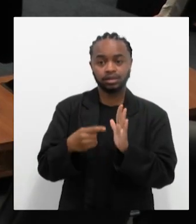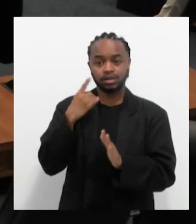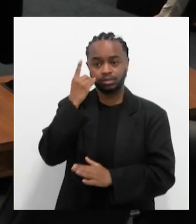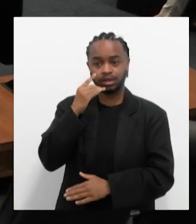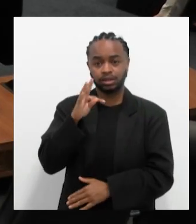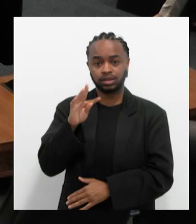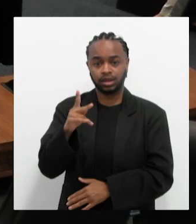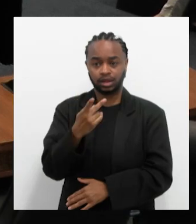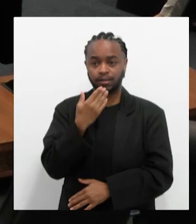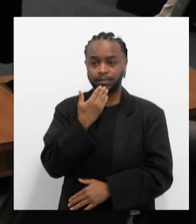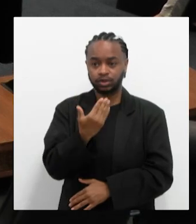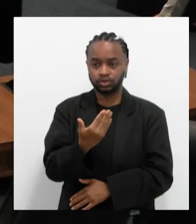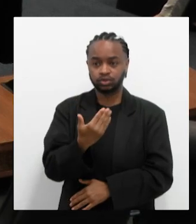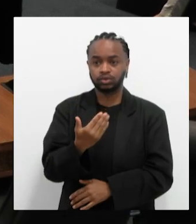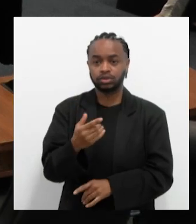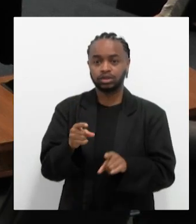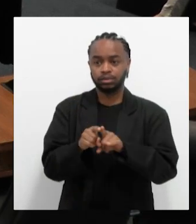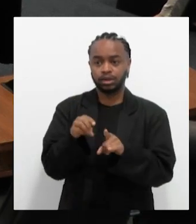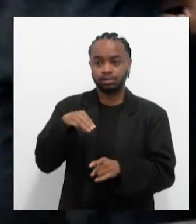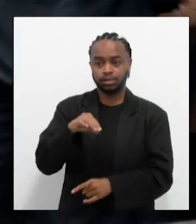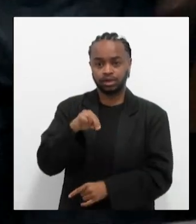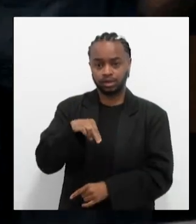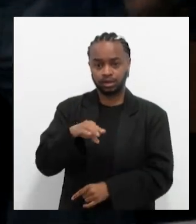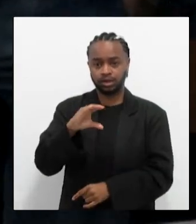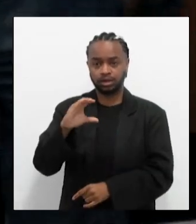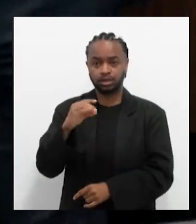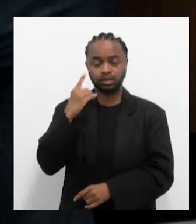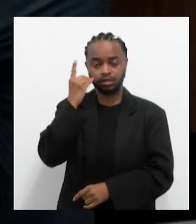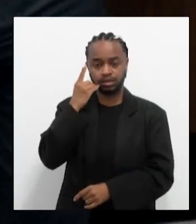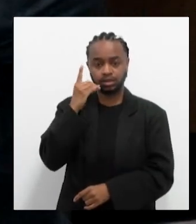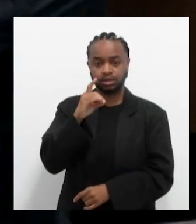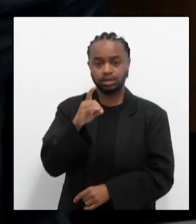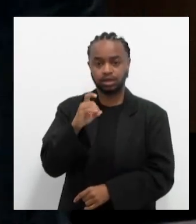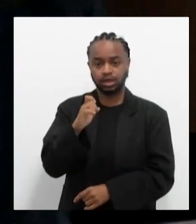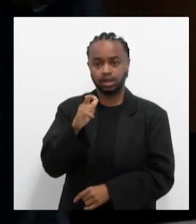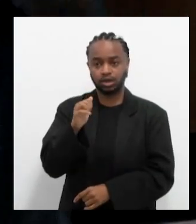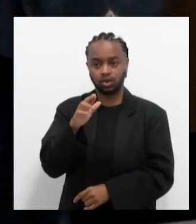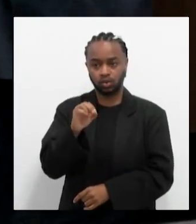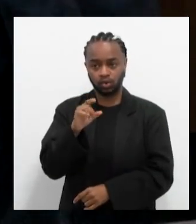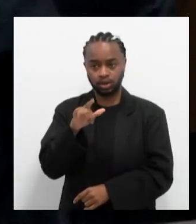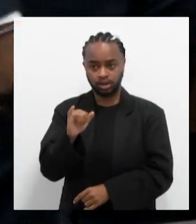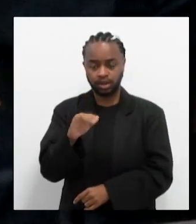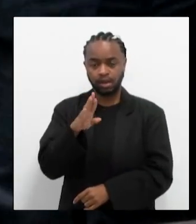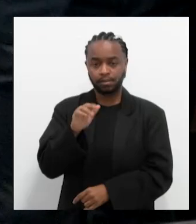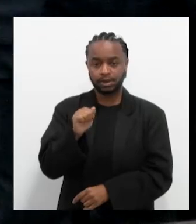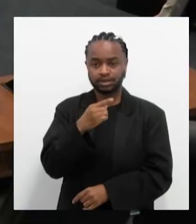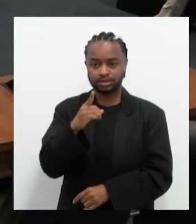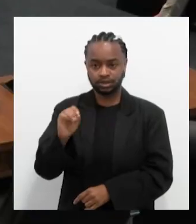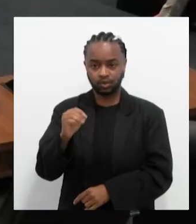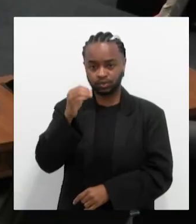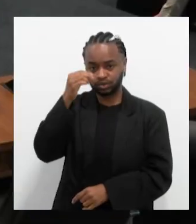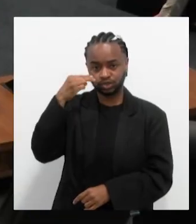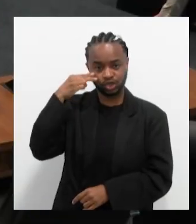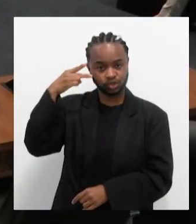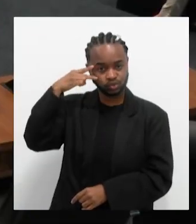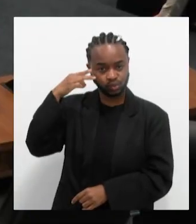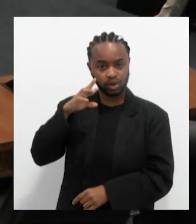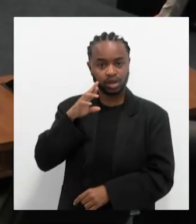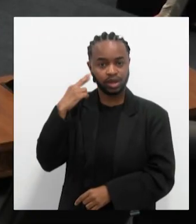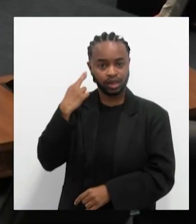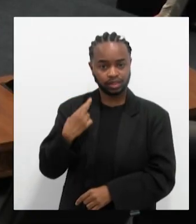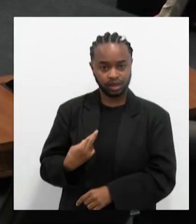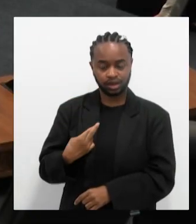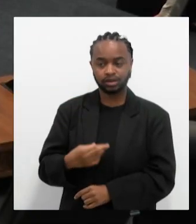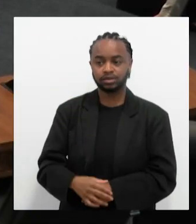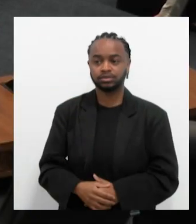Joias pediu, está abrindo também. para ele, o Mink, o deputado Delaroli, o deputado Brazão, a deputada Renata Souza. Deputada Tia Ju.